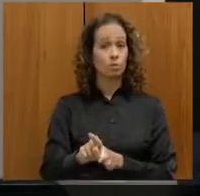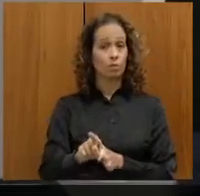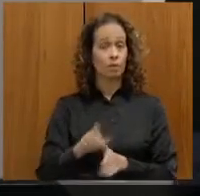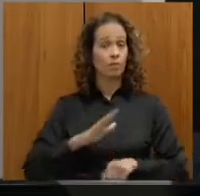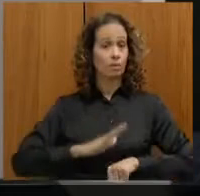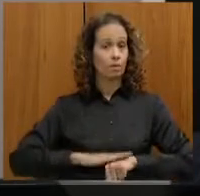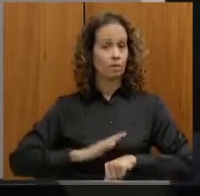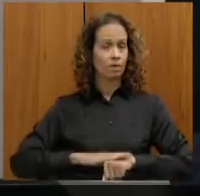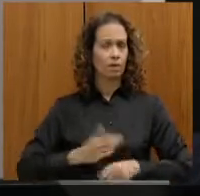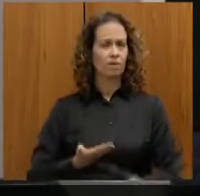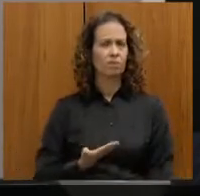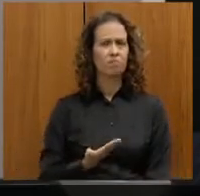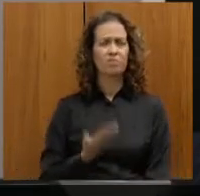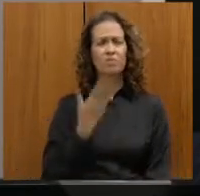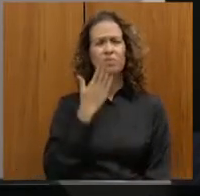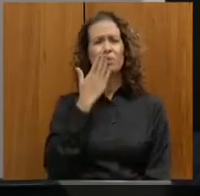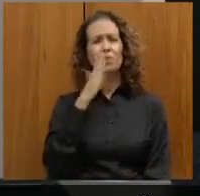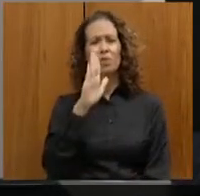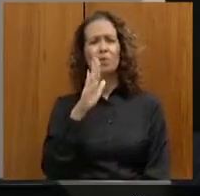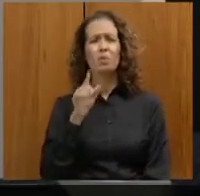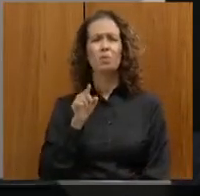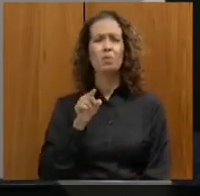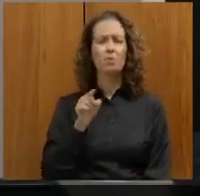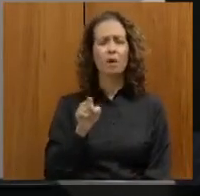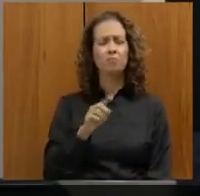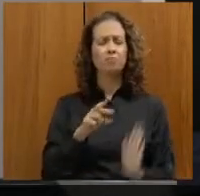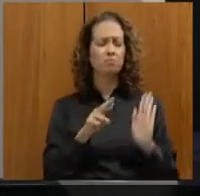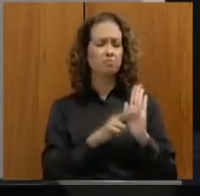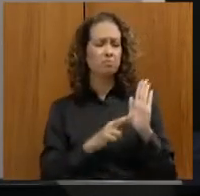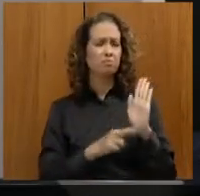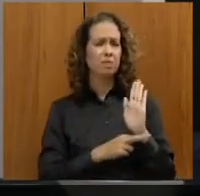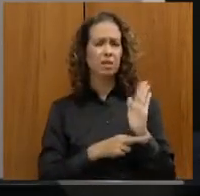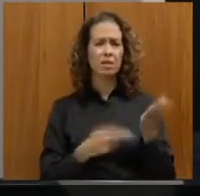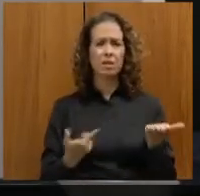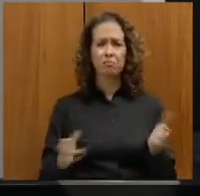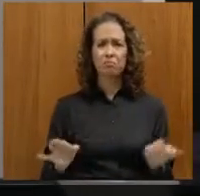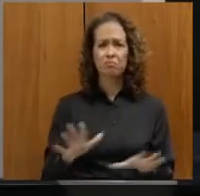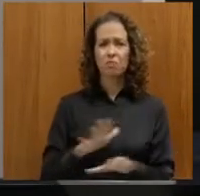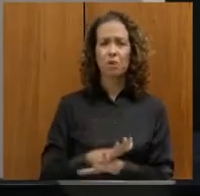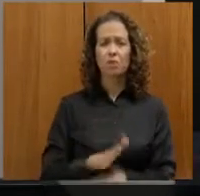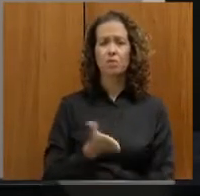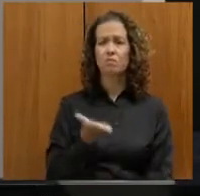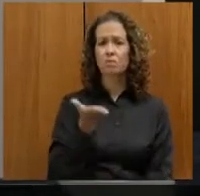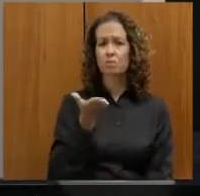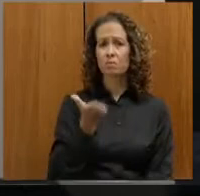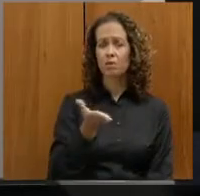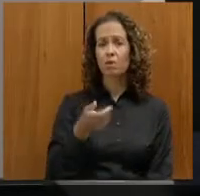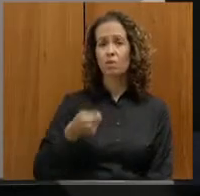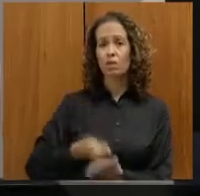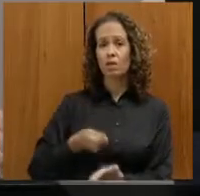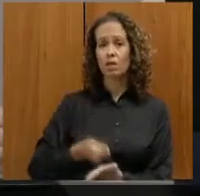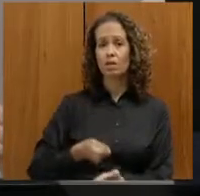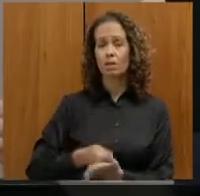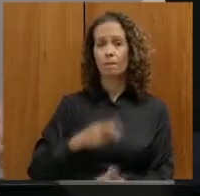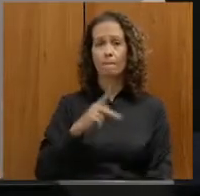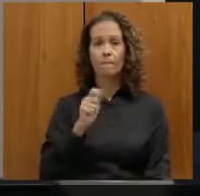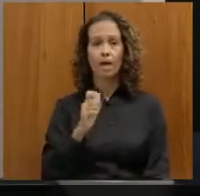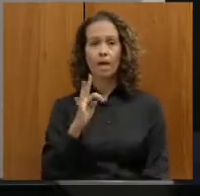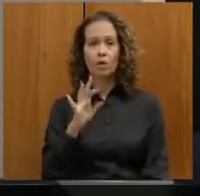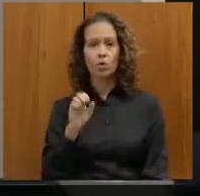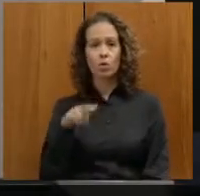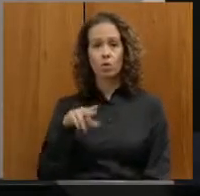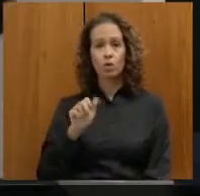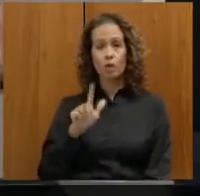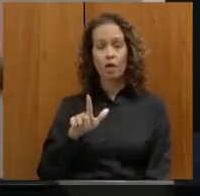Qual é a medida efetiva que o senhor vai fazer para repassar obrigação patronal de 16 por